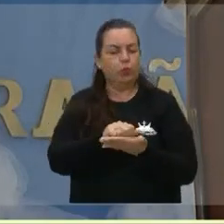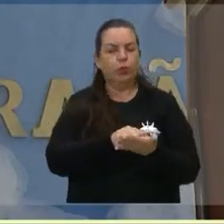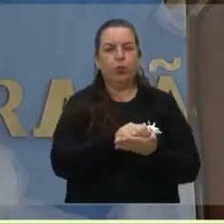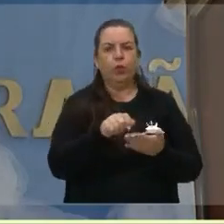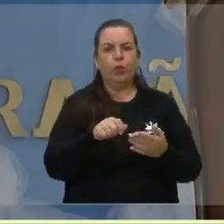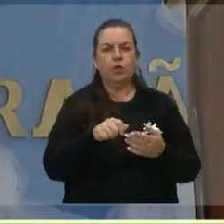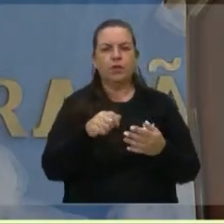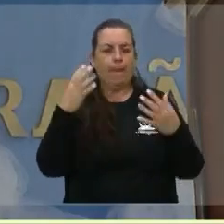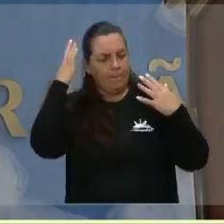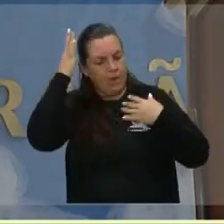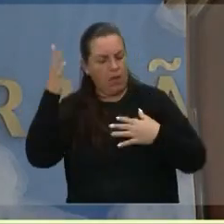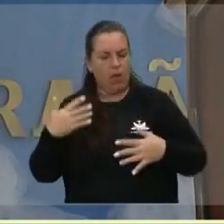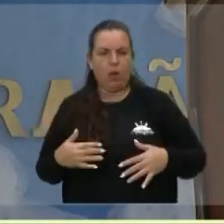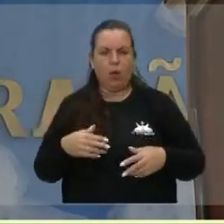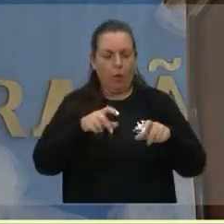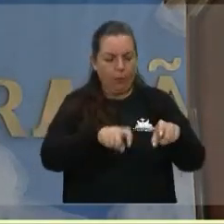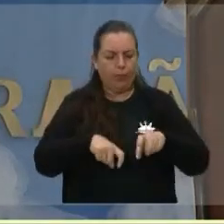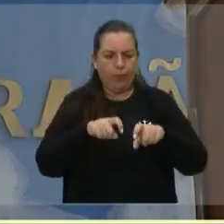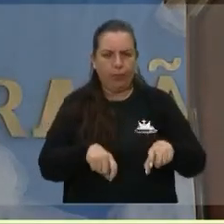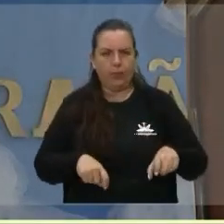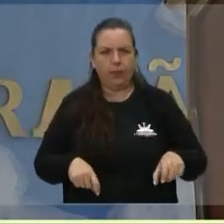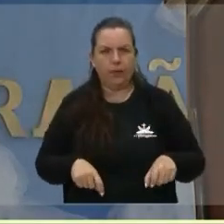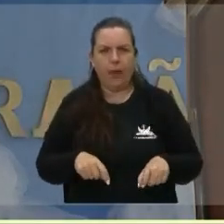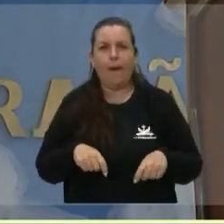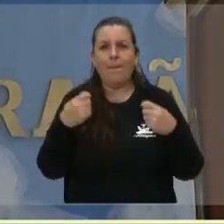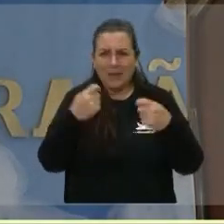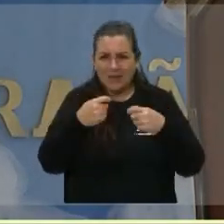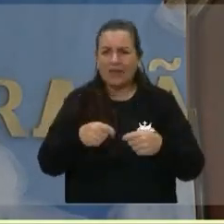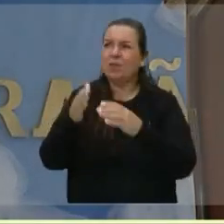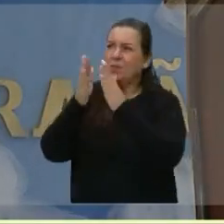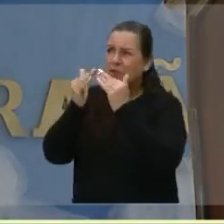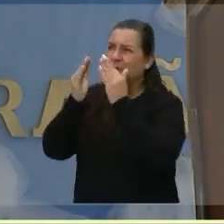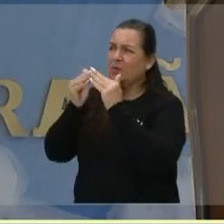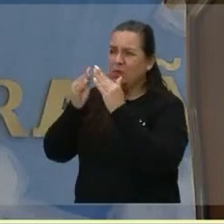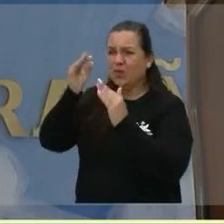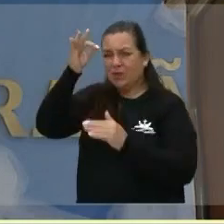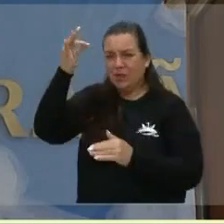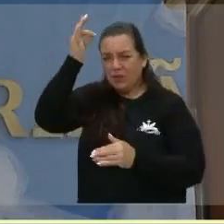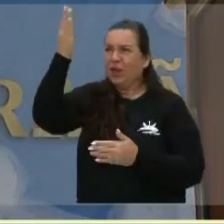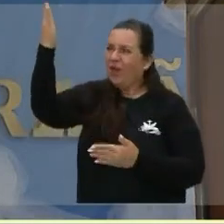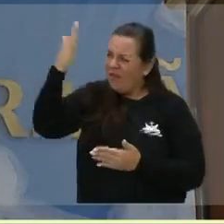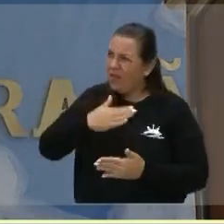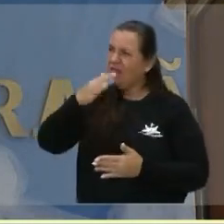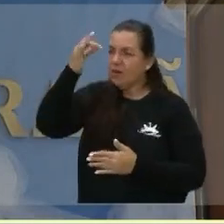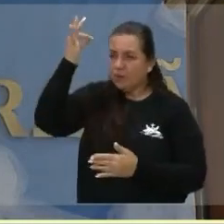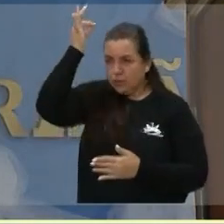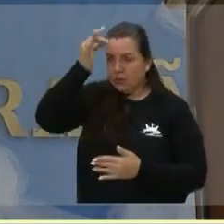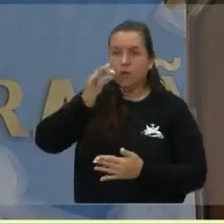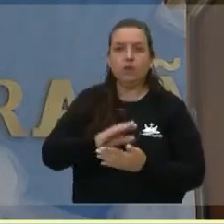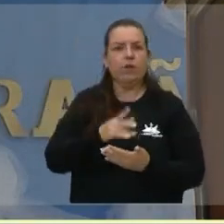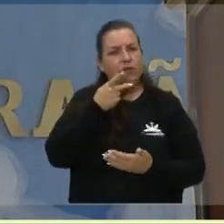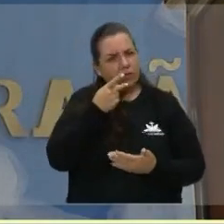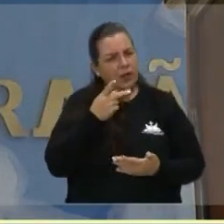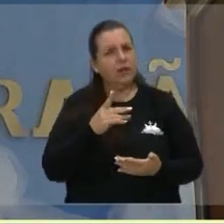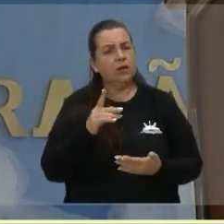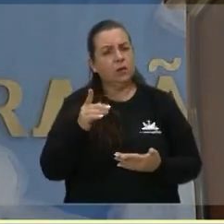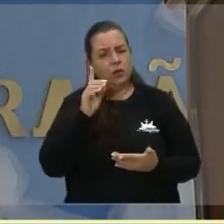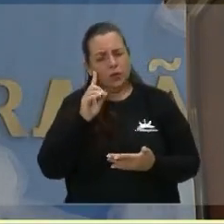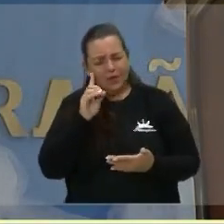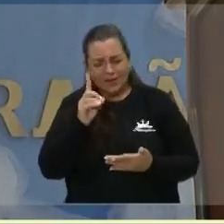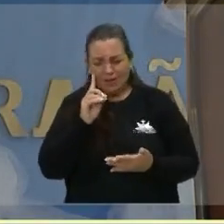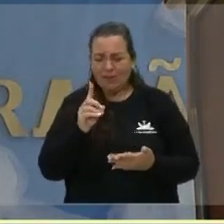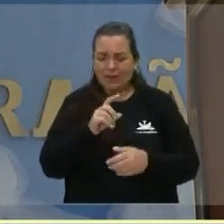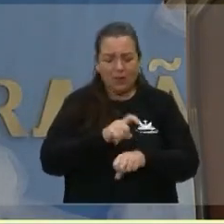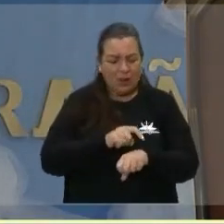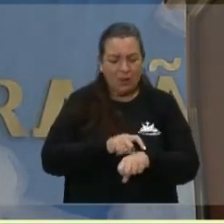carpindo, nessa semana vem em Espírito Santo, vem Espírito Santo, vem Espírito Santo, vai dizendo, meu filho, que o